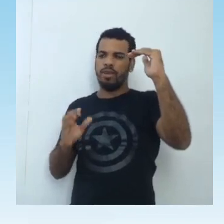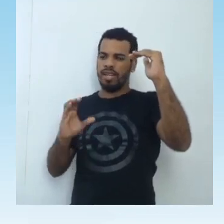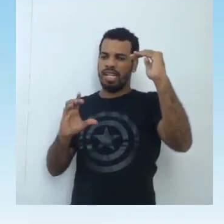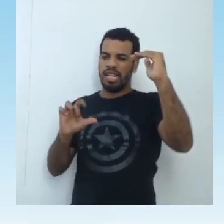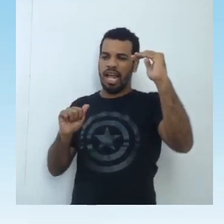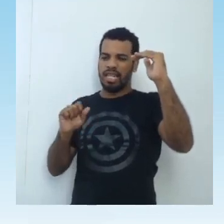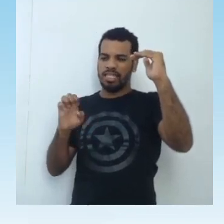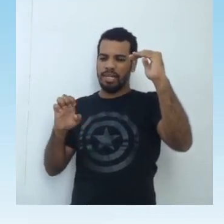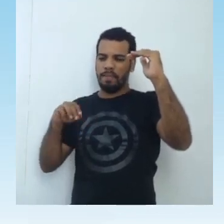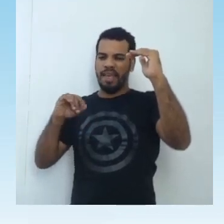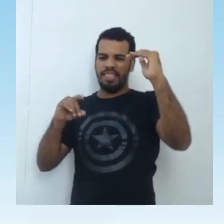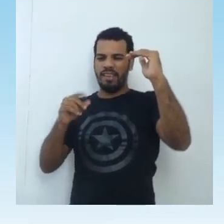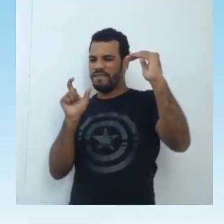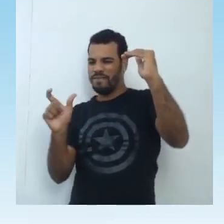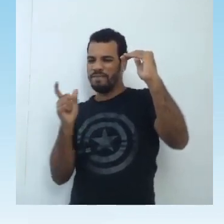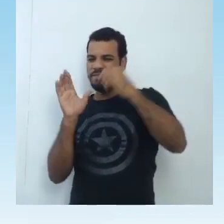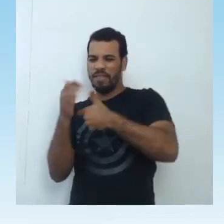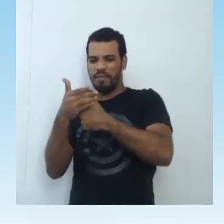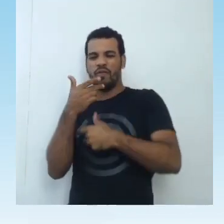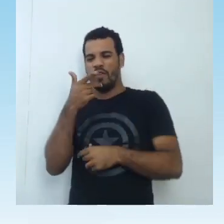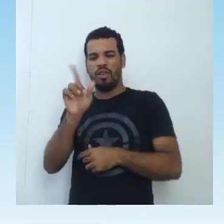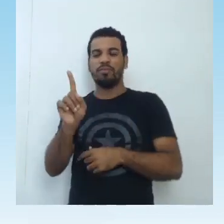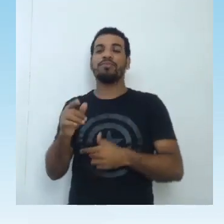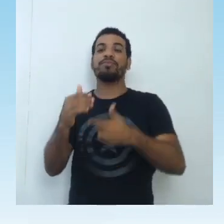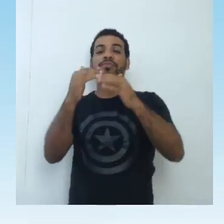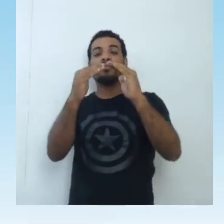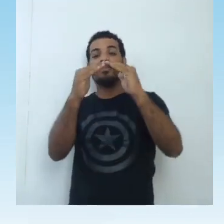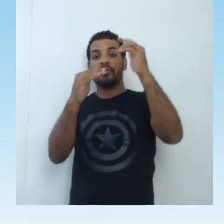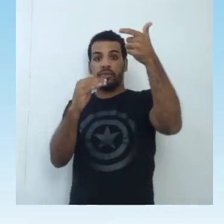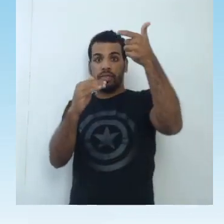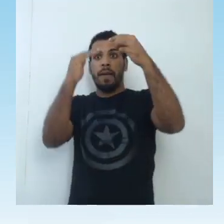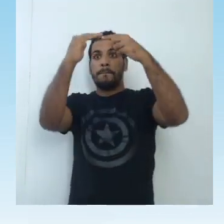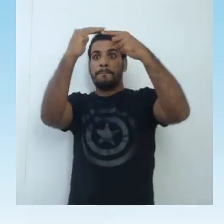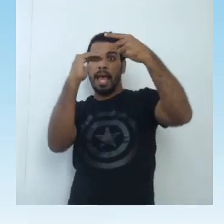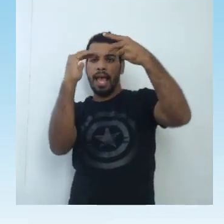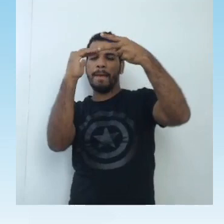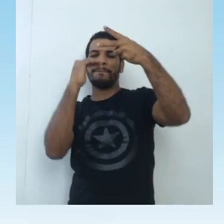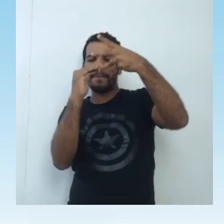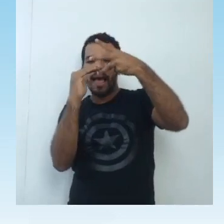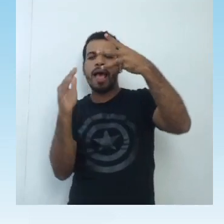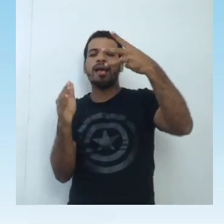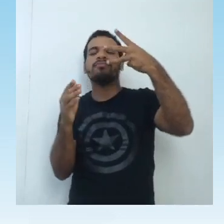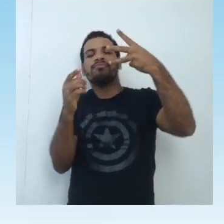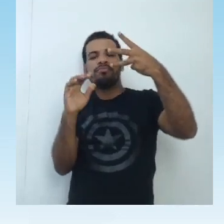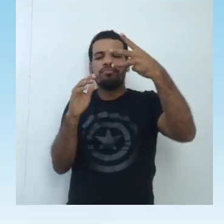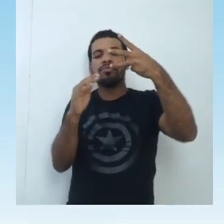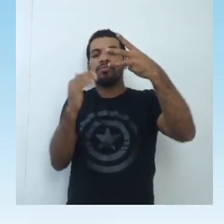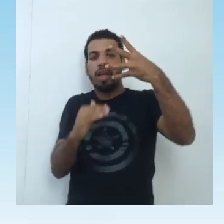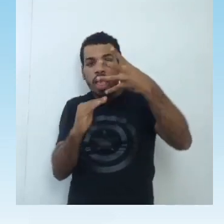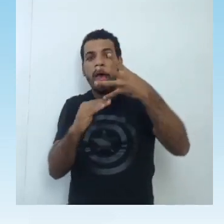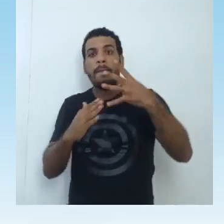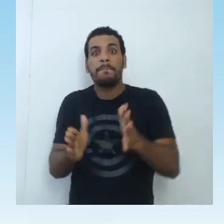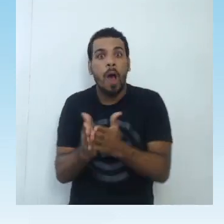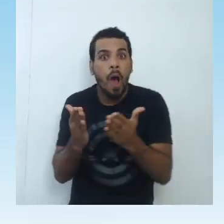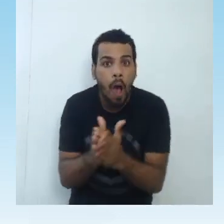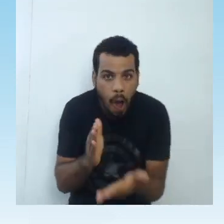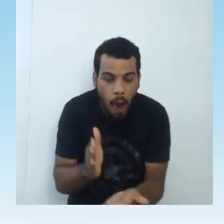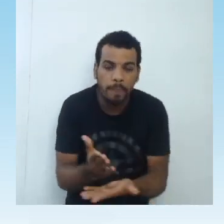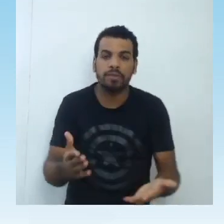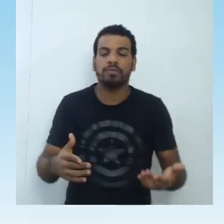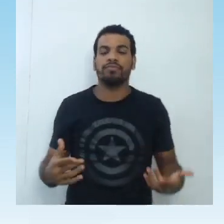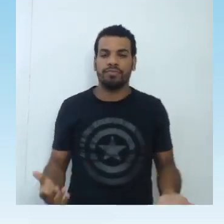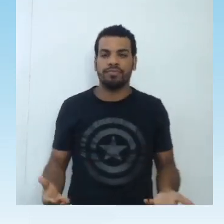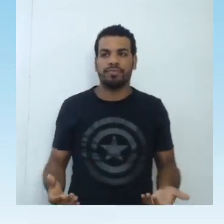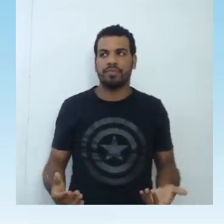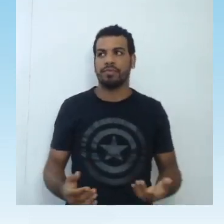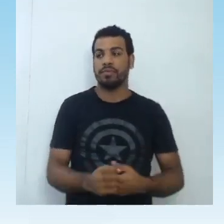termo, mas a gente pode chamar de classe média. E lá embaixo as pessoas muito, muito pobres que aí estão lutando pelas suas condições de subsistência.